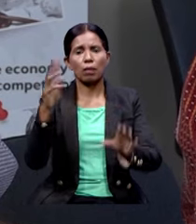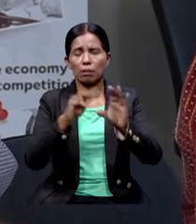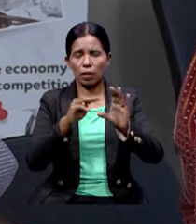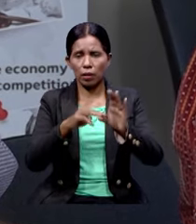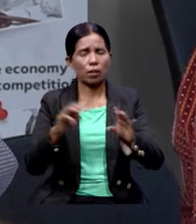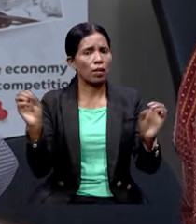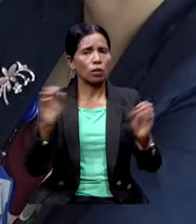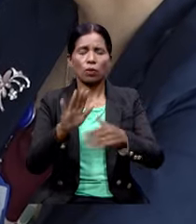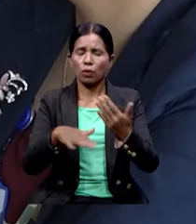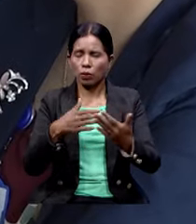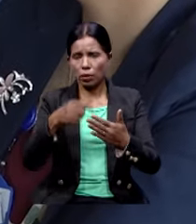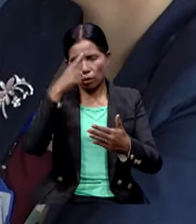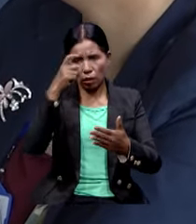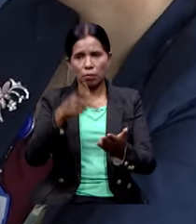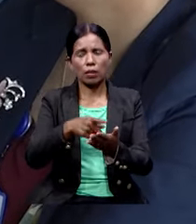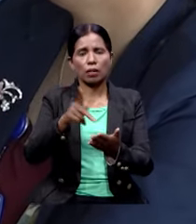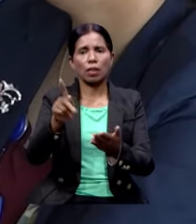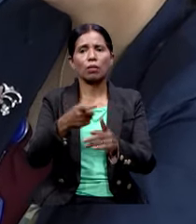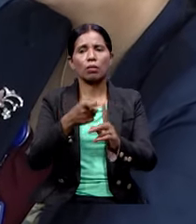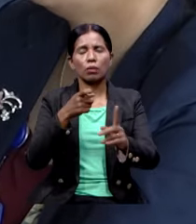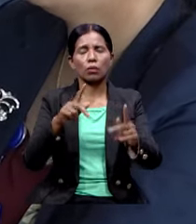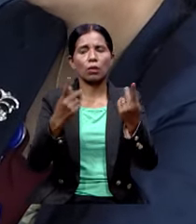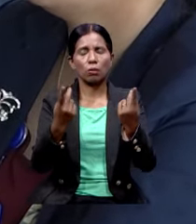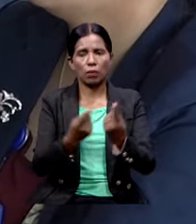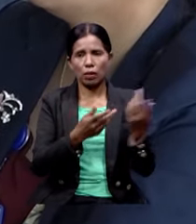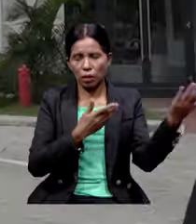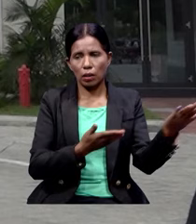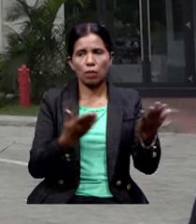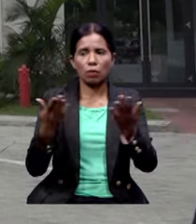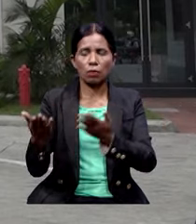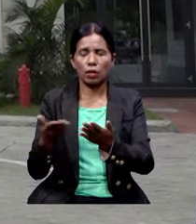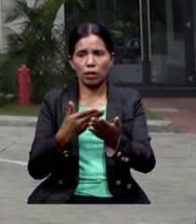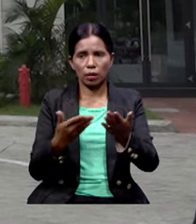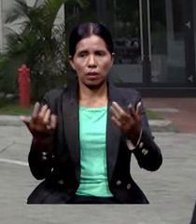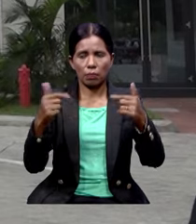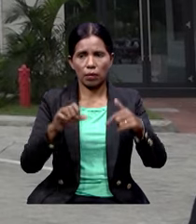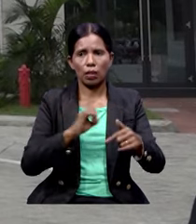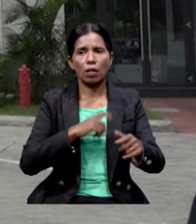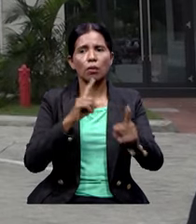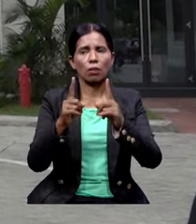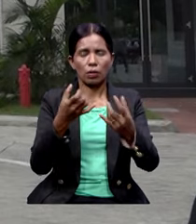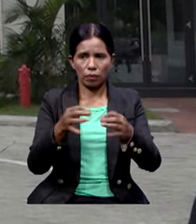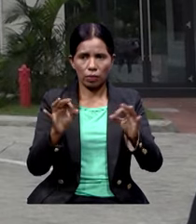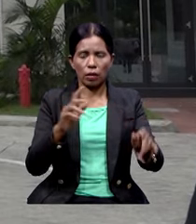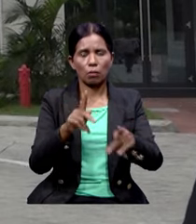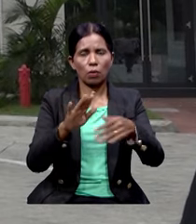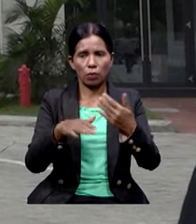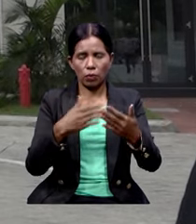laos maioria tamba tasa usi Porto Tibar mai husi kompanya importador sira. Oi no explica tiana e mo toto ate de